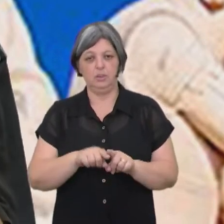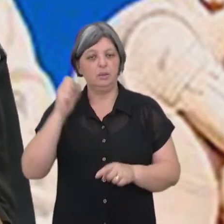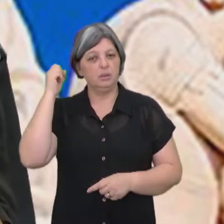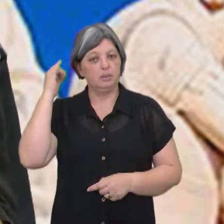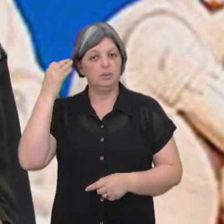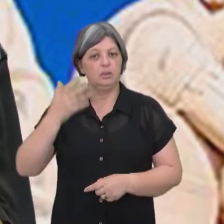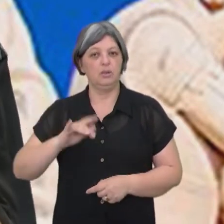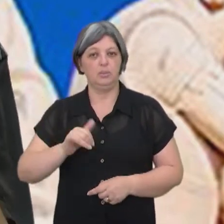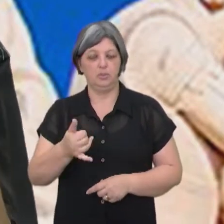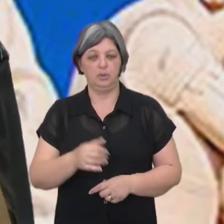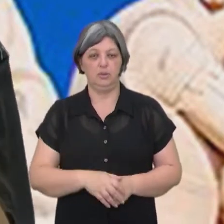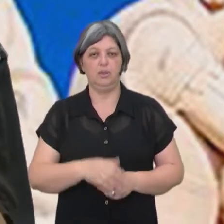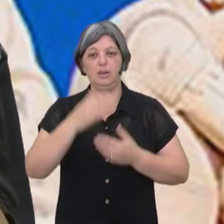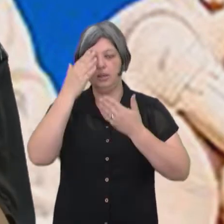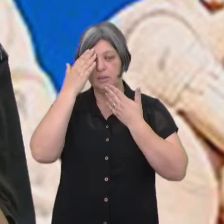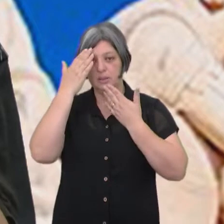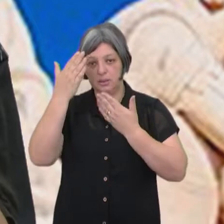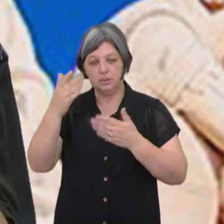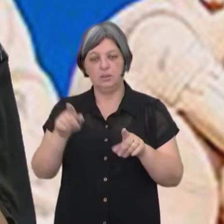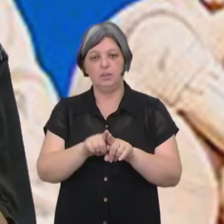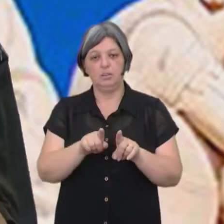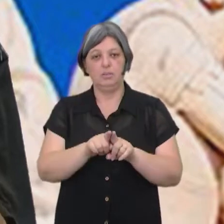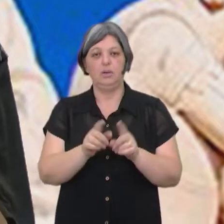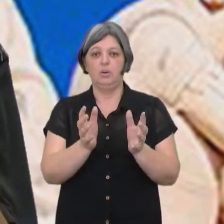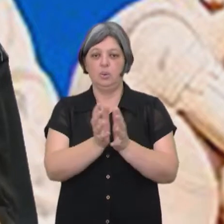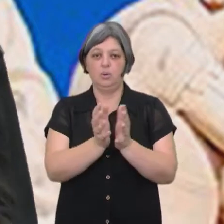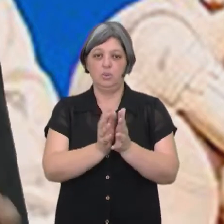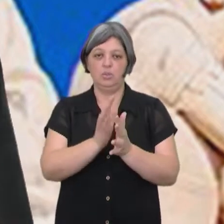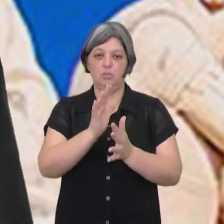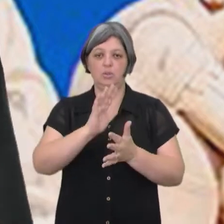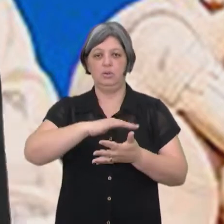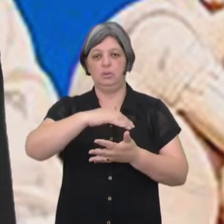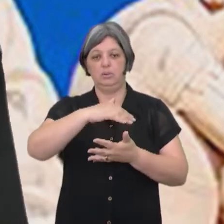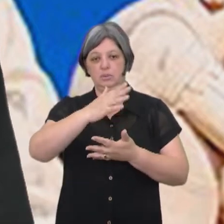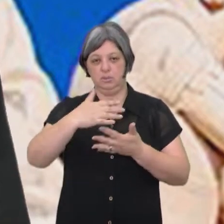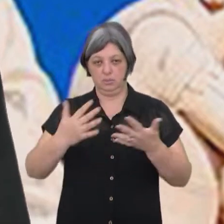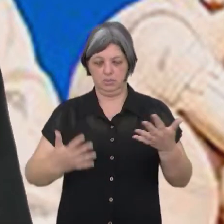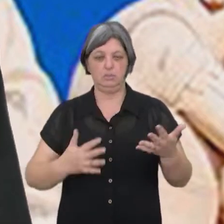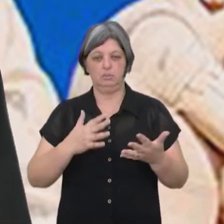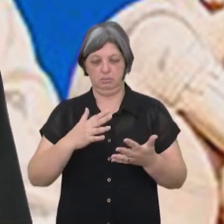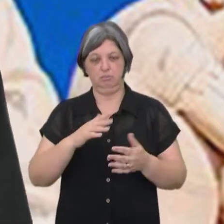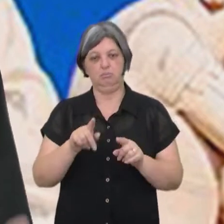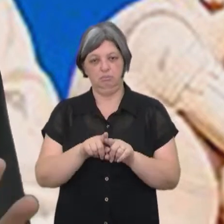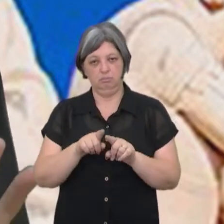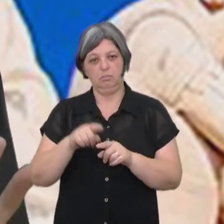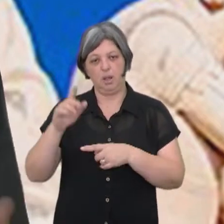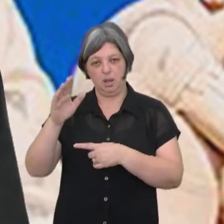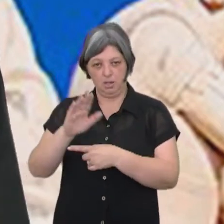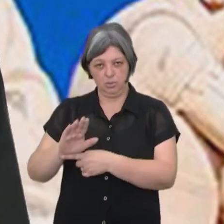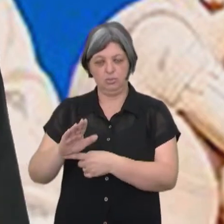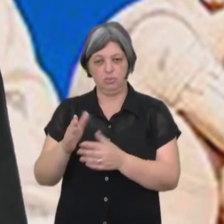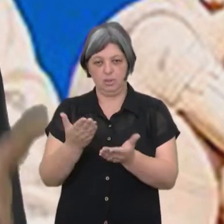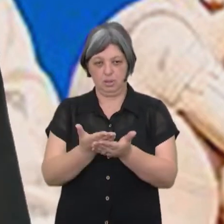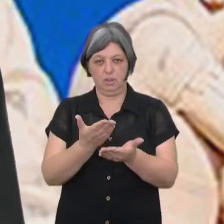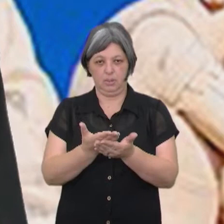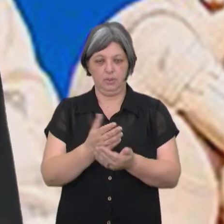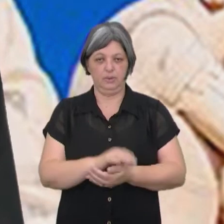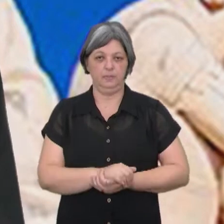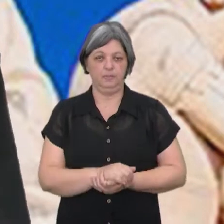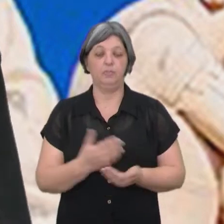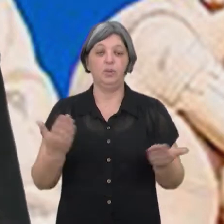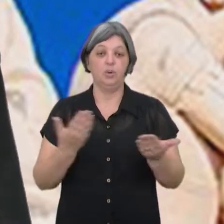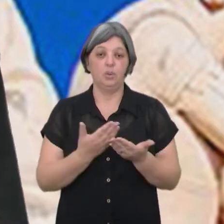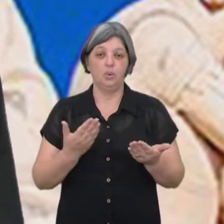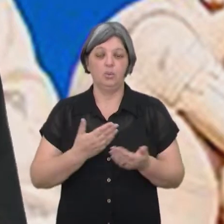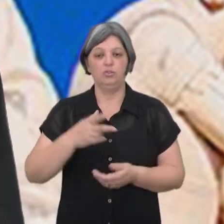audiodescrição, agradecer bastante aí o pessoal de Libras aí que sempre nos auxilia bastante nas nossas aulas, né? Hoje a gente